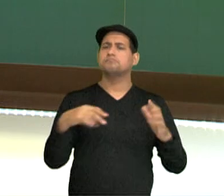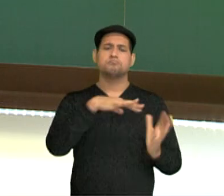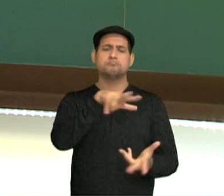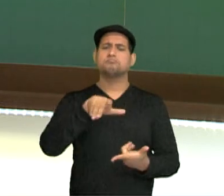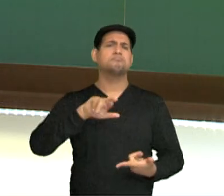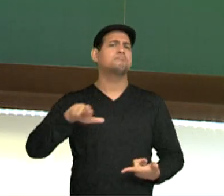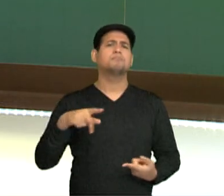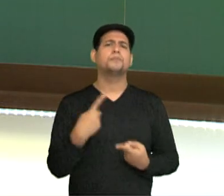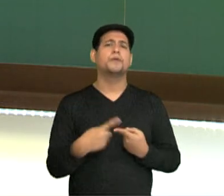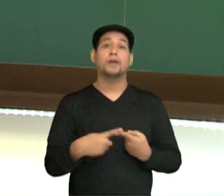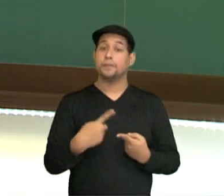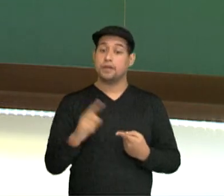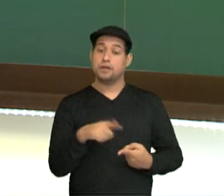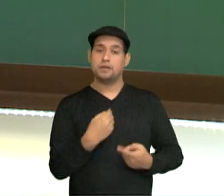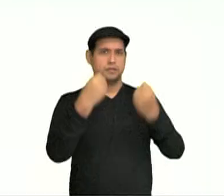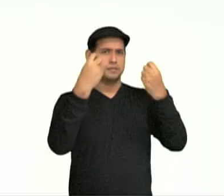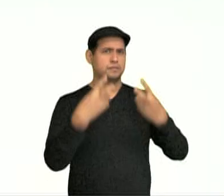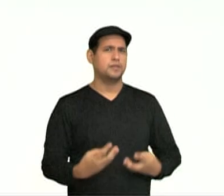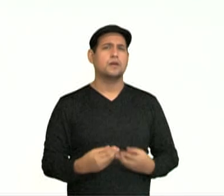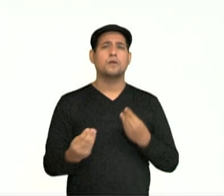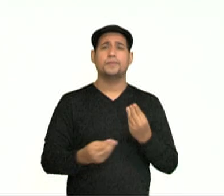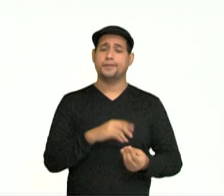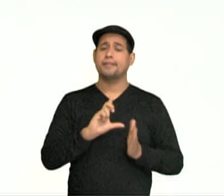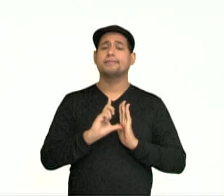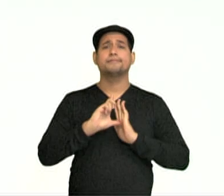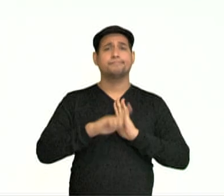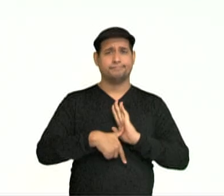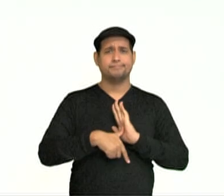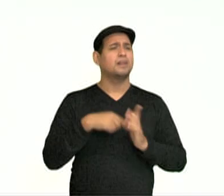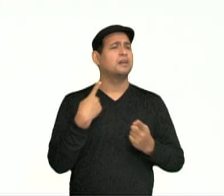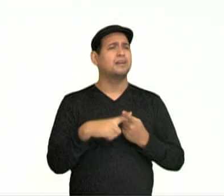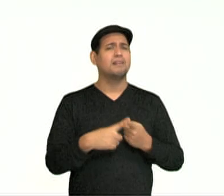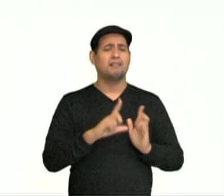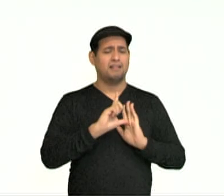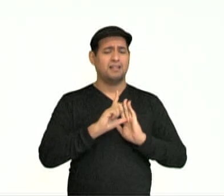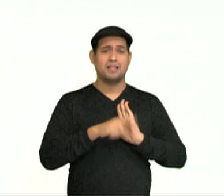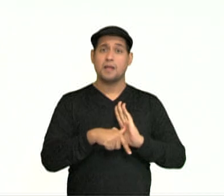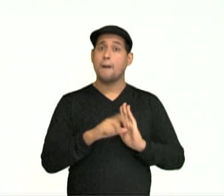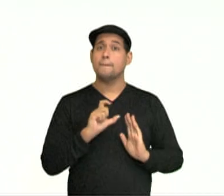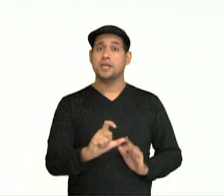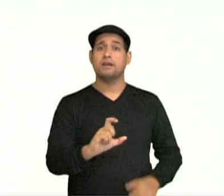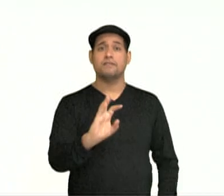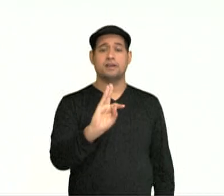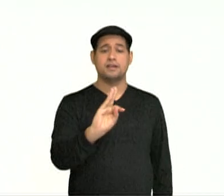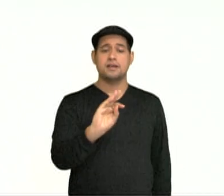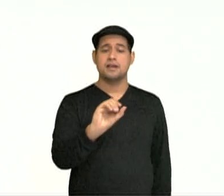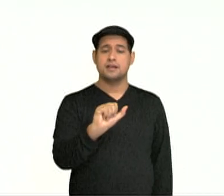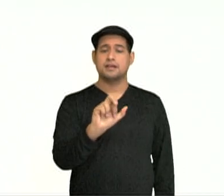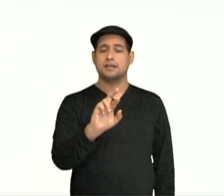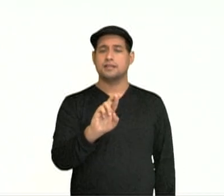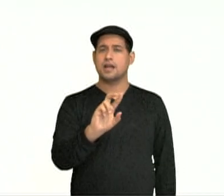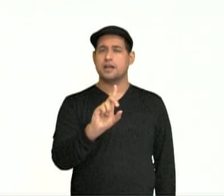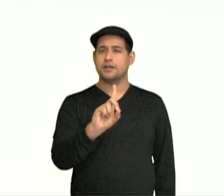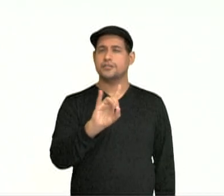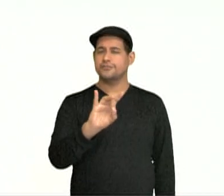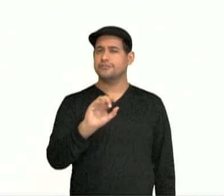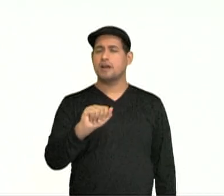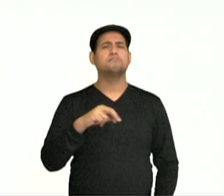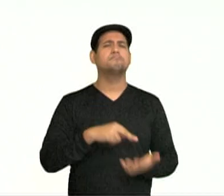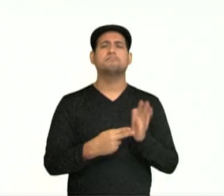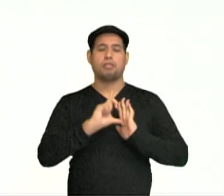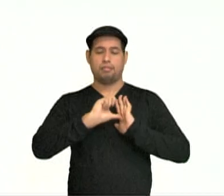mundo? Primeiro a gente diz que ela foi tardia. Por que eu uso esse termo tardia? Porque ela demorou para